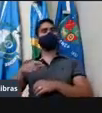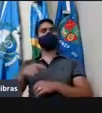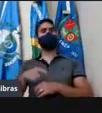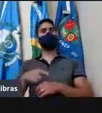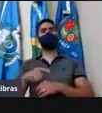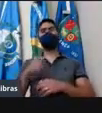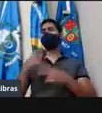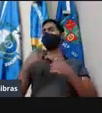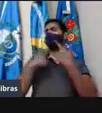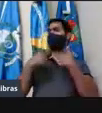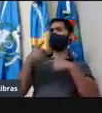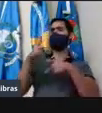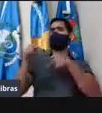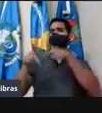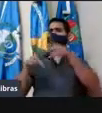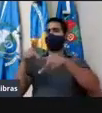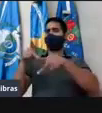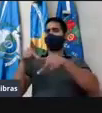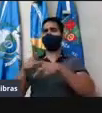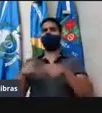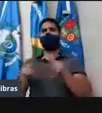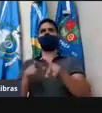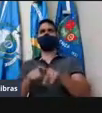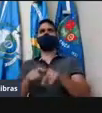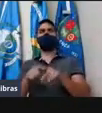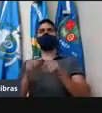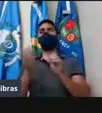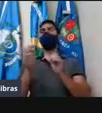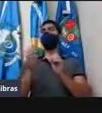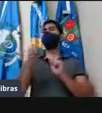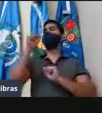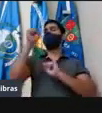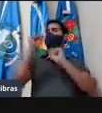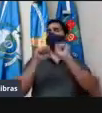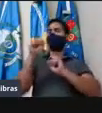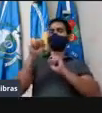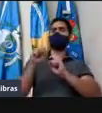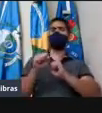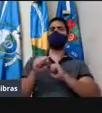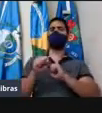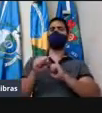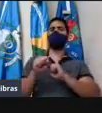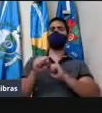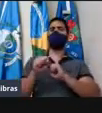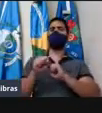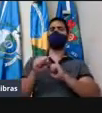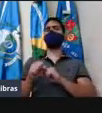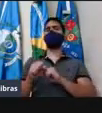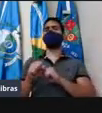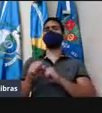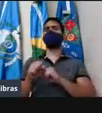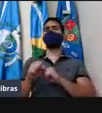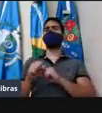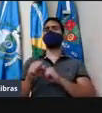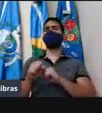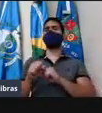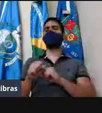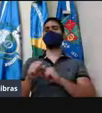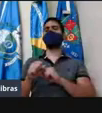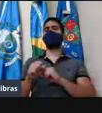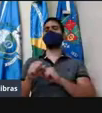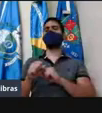voz às pessoas e aquela firma, aquelas instituições capacitadas possam